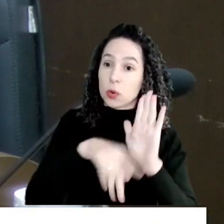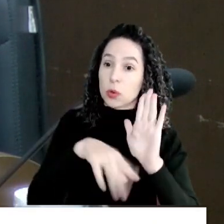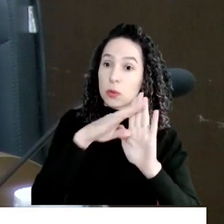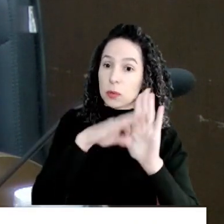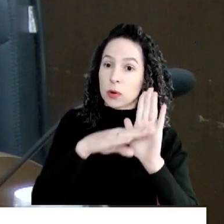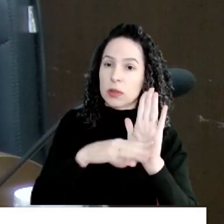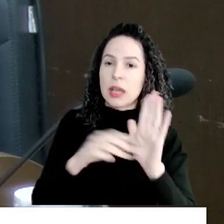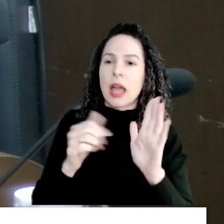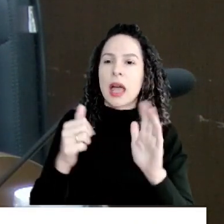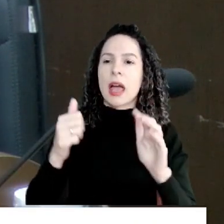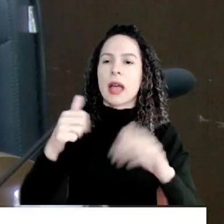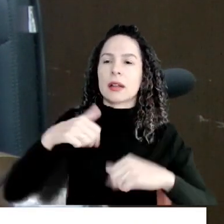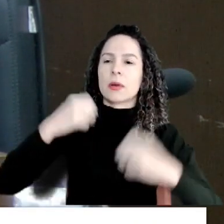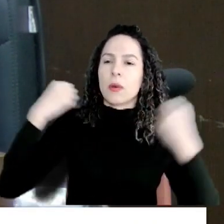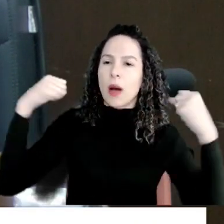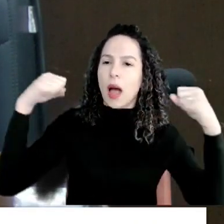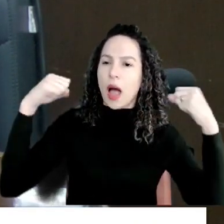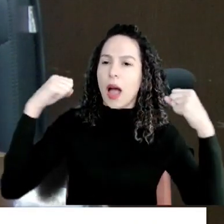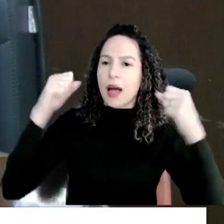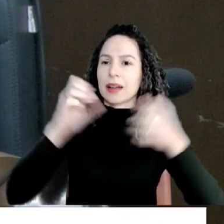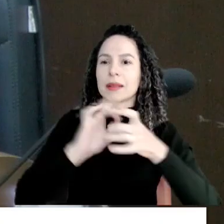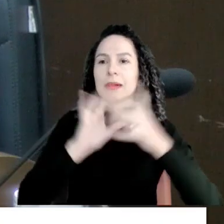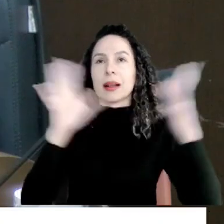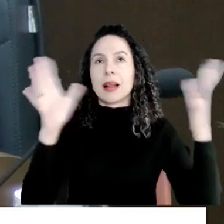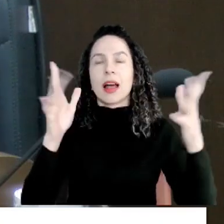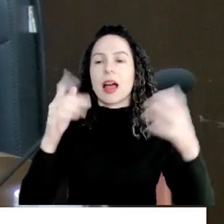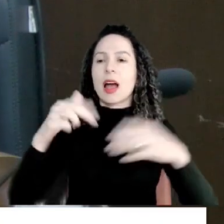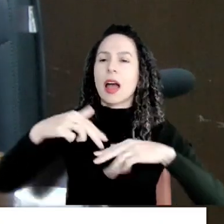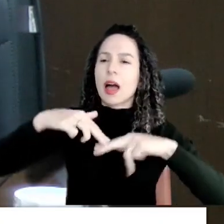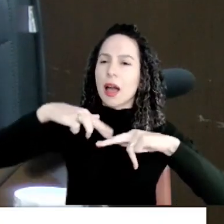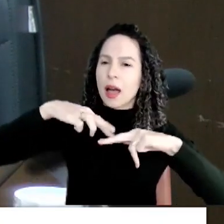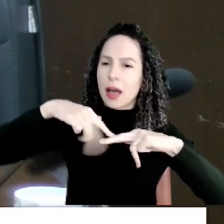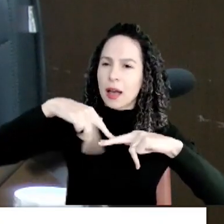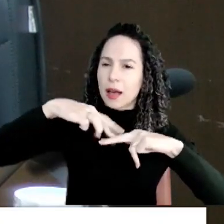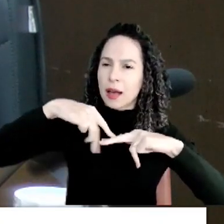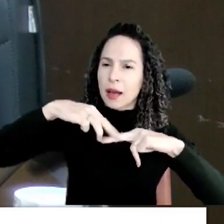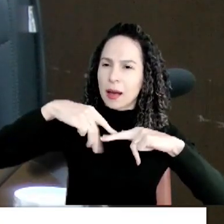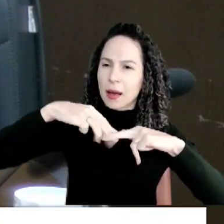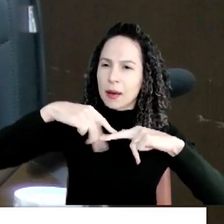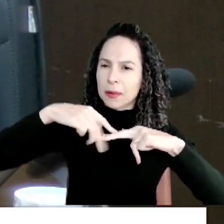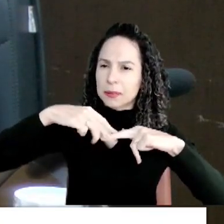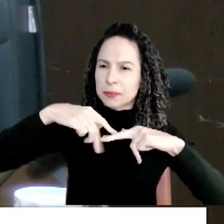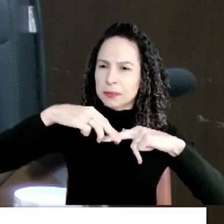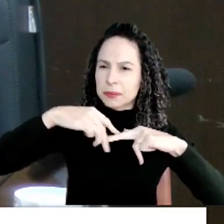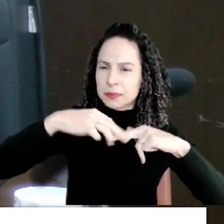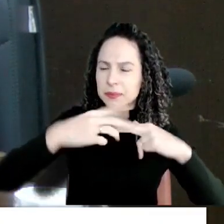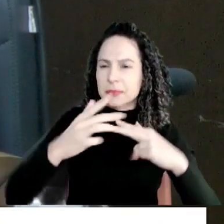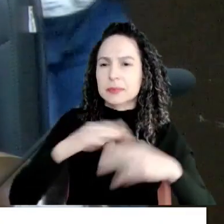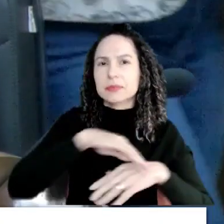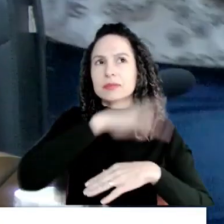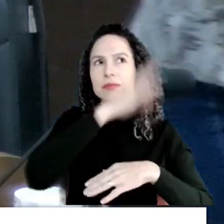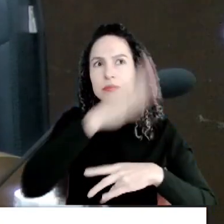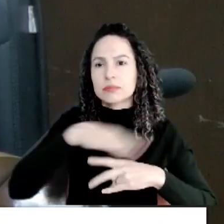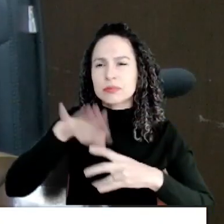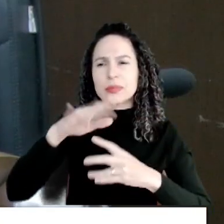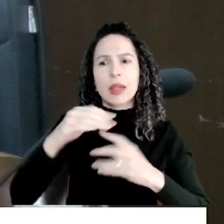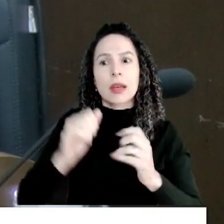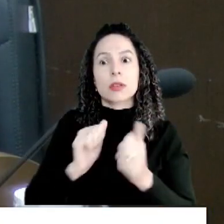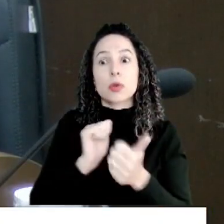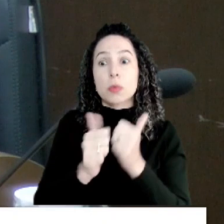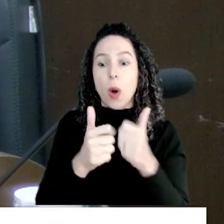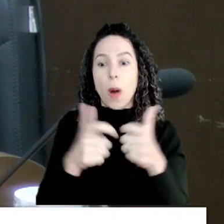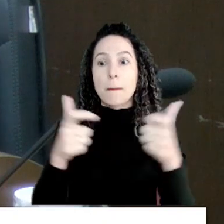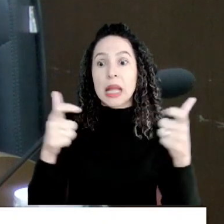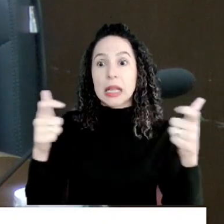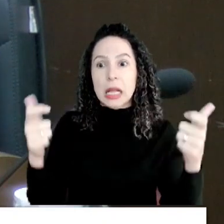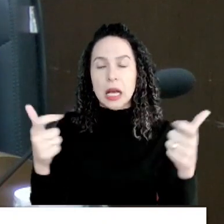ar livre, as areninhas, pista de skate, que é um esporte que cresce a cada dia. O senhor nos